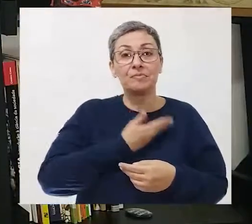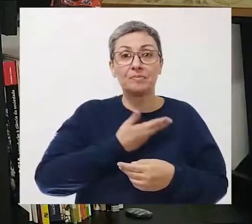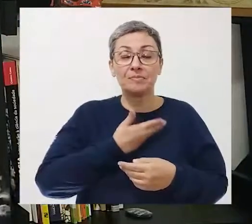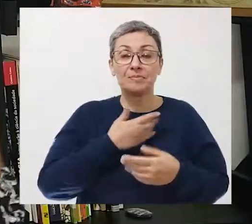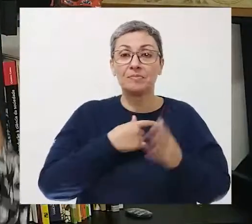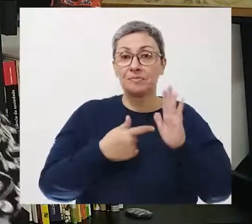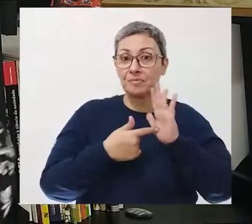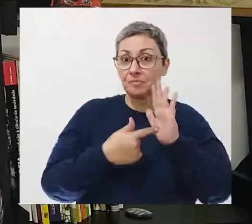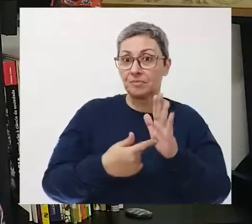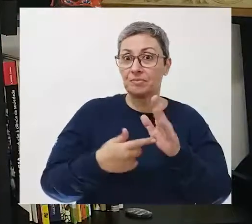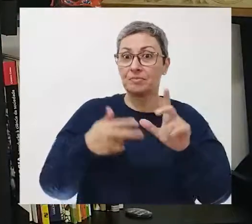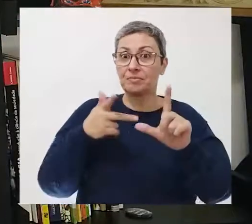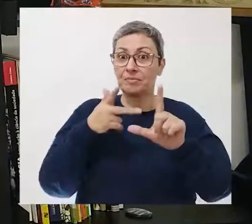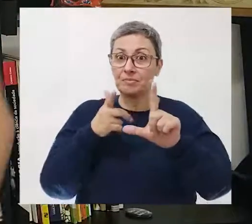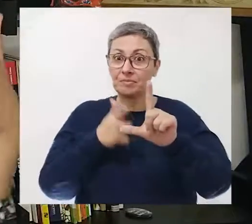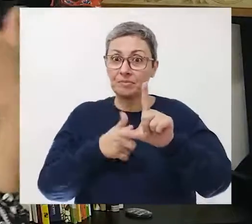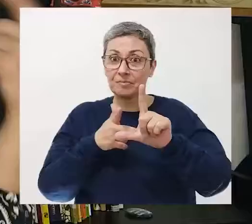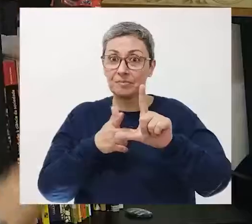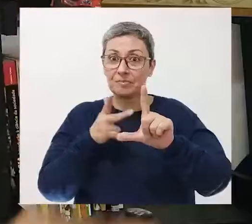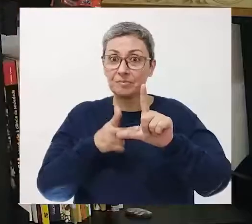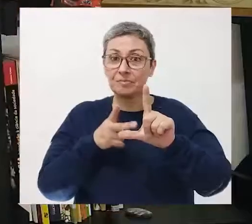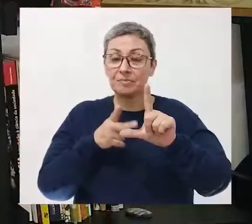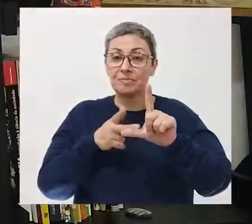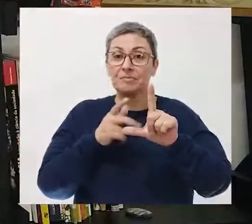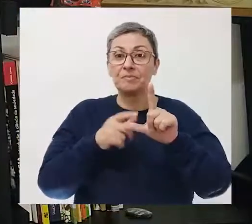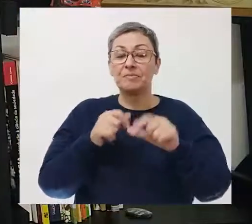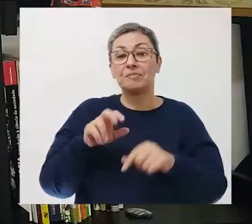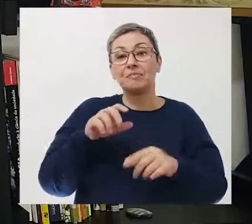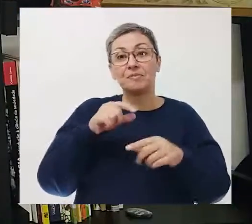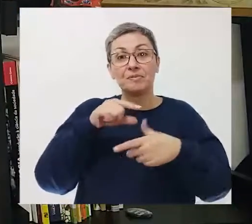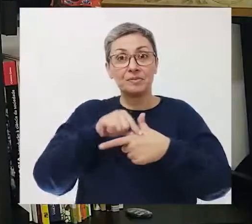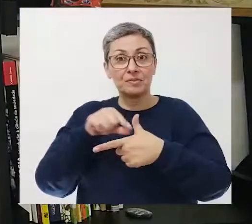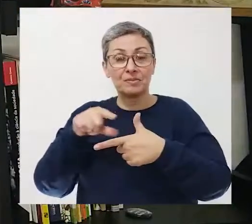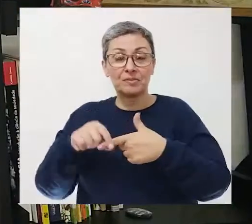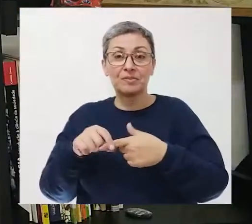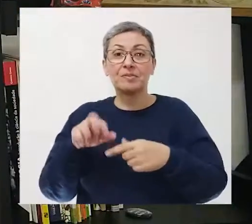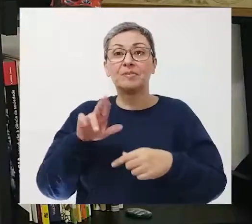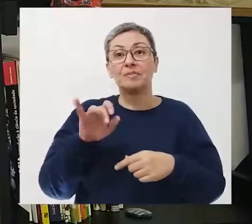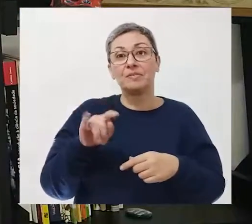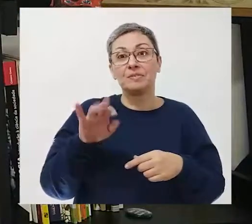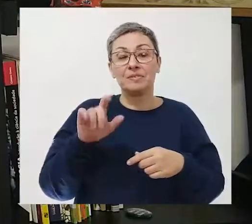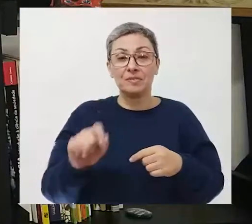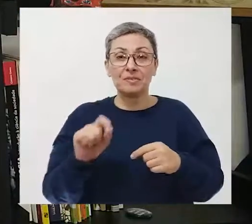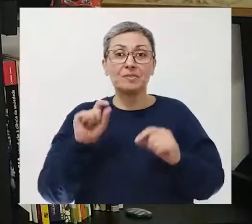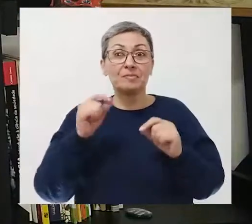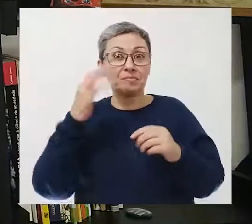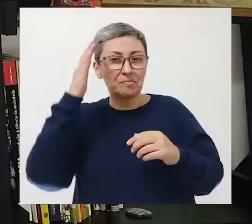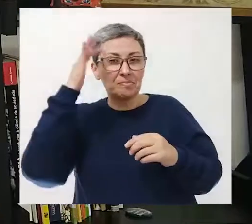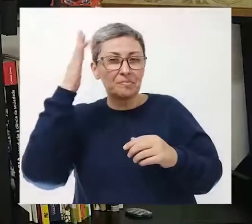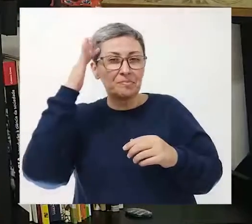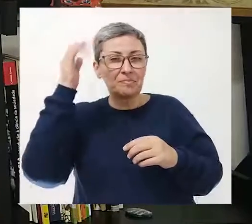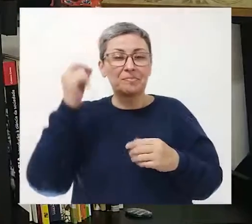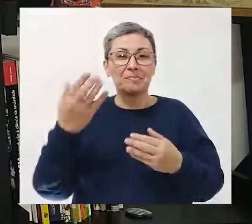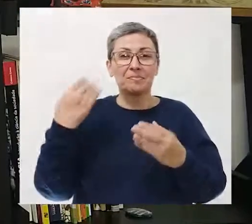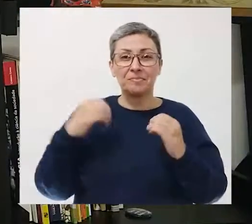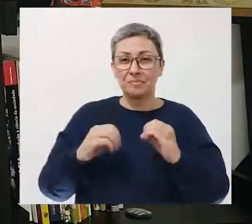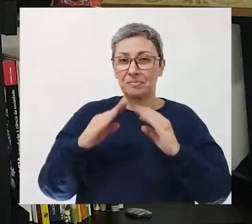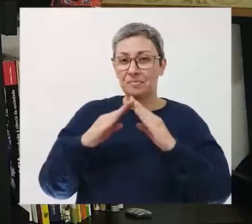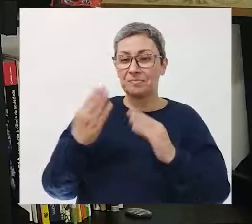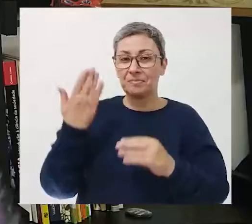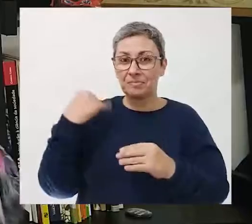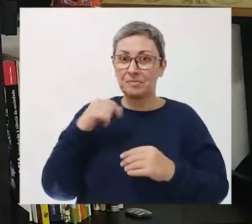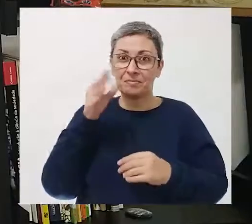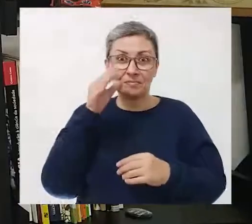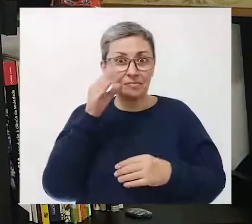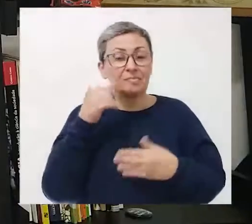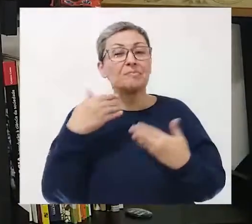live sobre cordel e repente que a gente imaginou que aconteceria no programa anterior. Eu tô curiosa, tá?